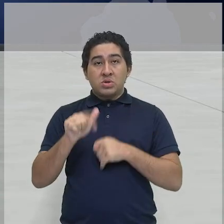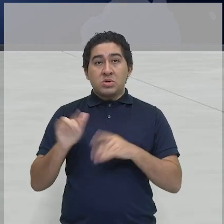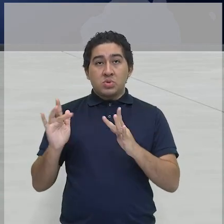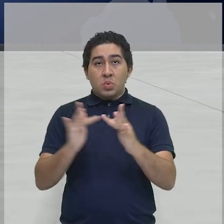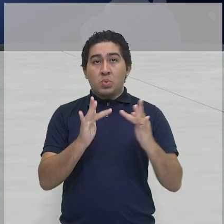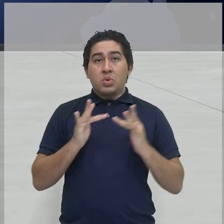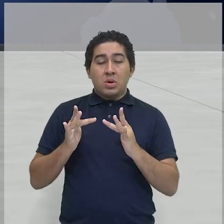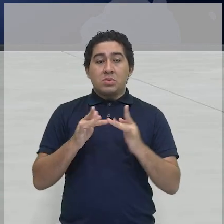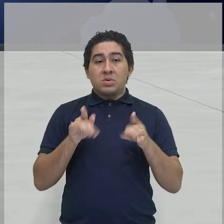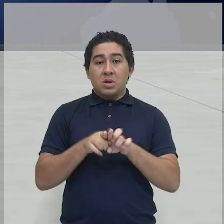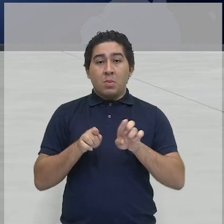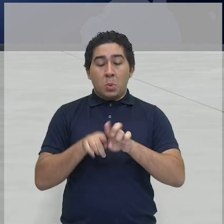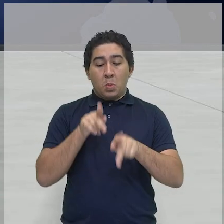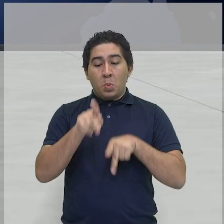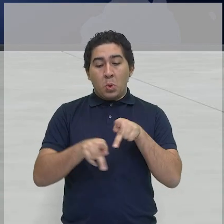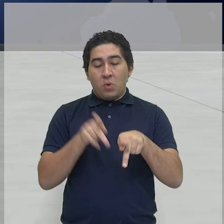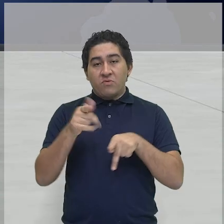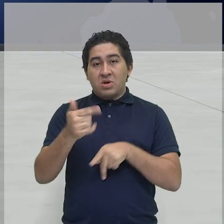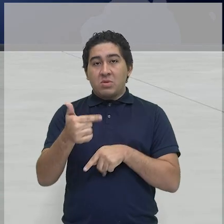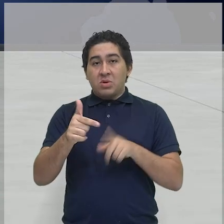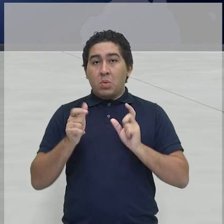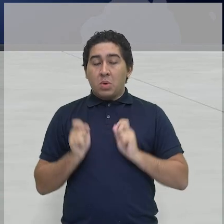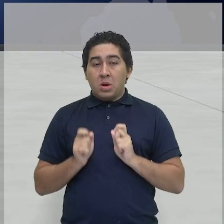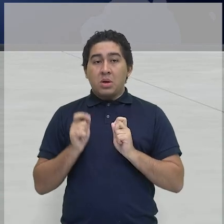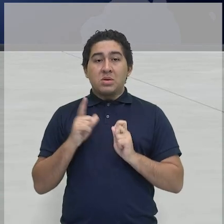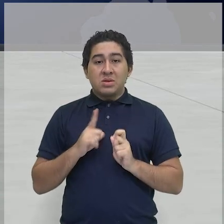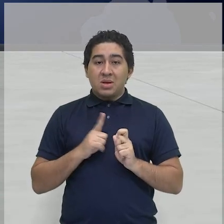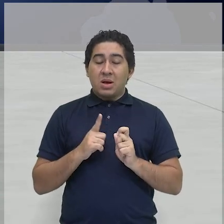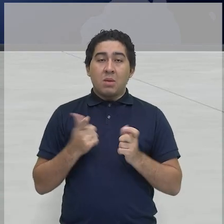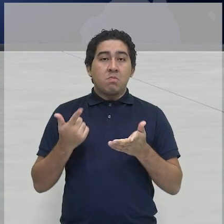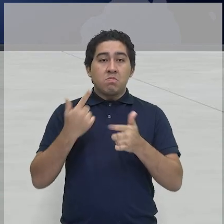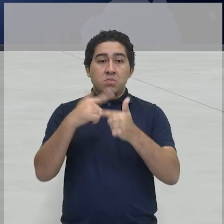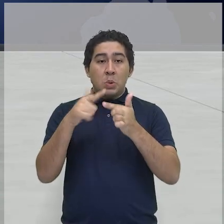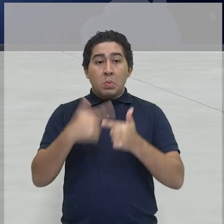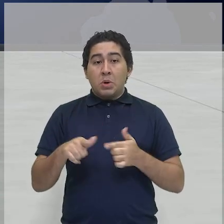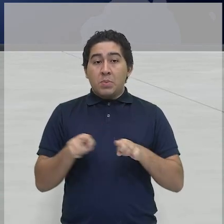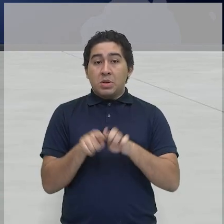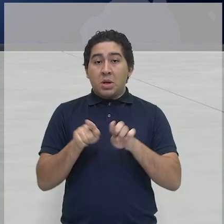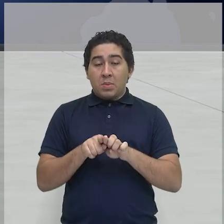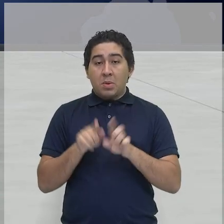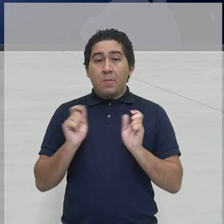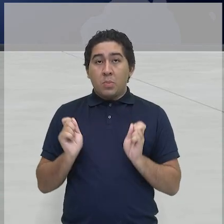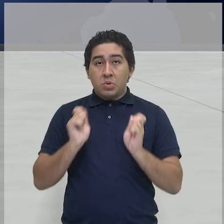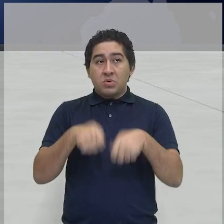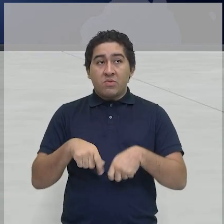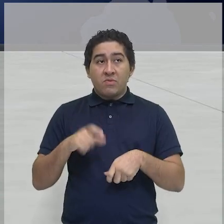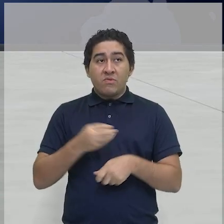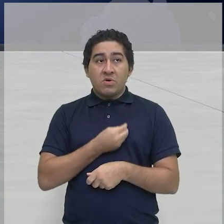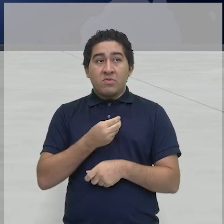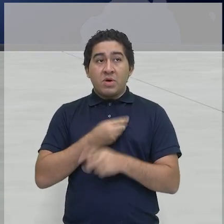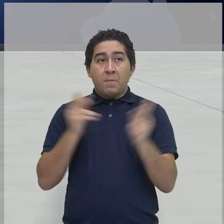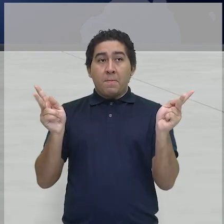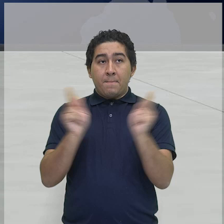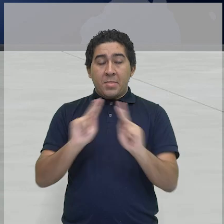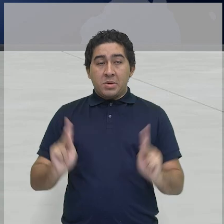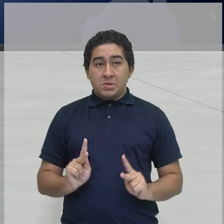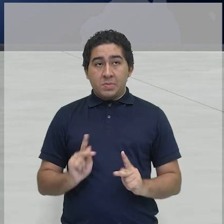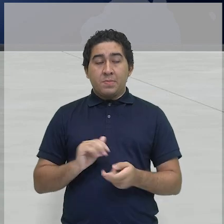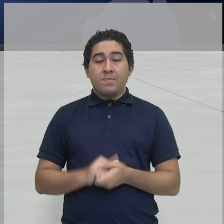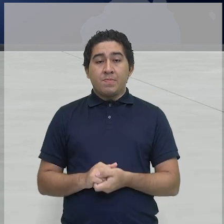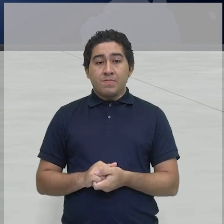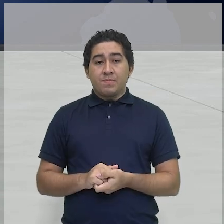interações para que as nações não entrem em conflitos, para que as nações possam viver em paz. Nem sempre